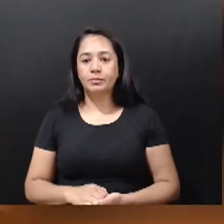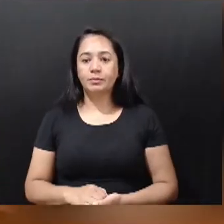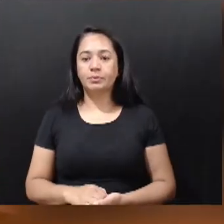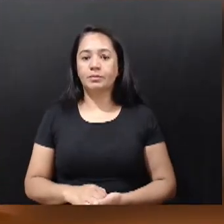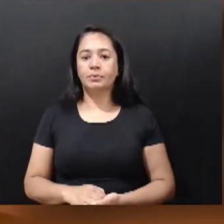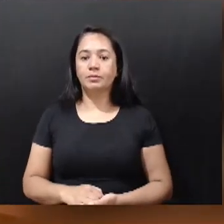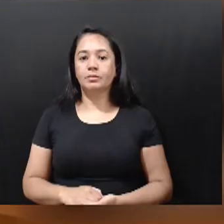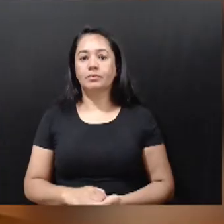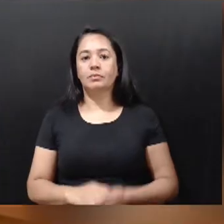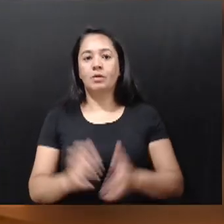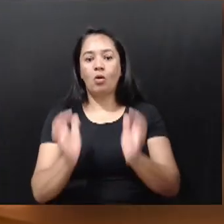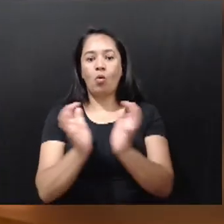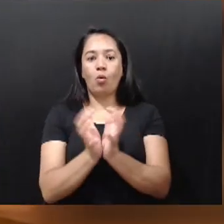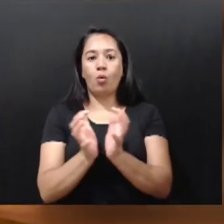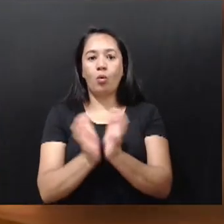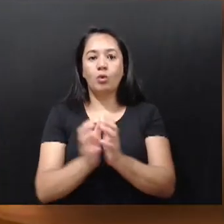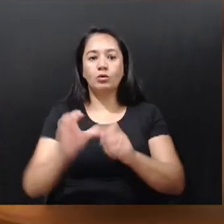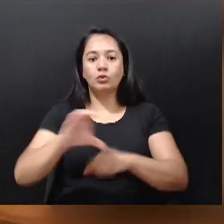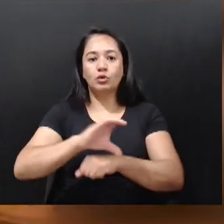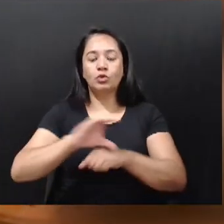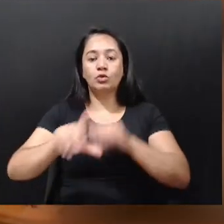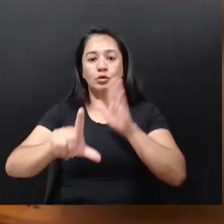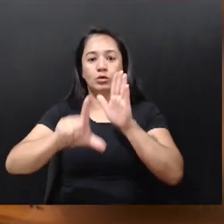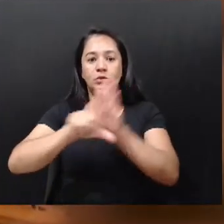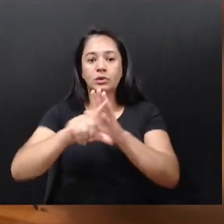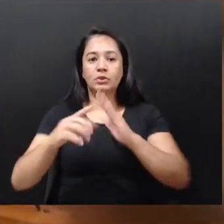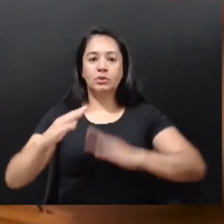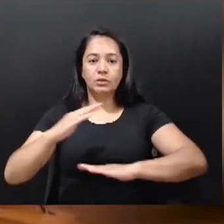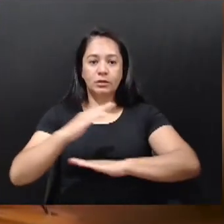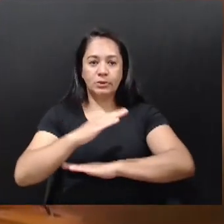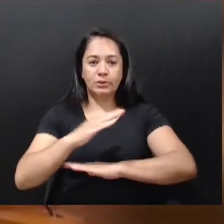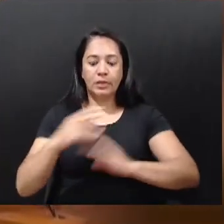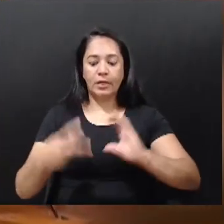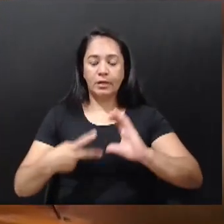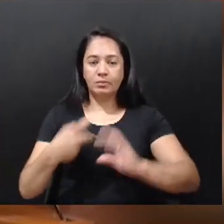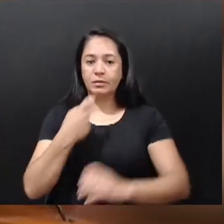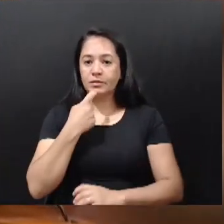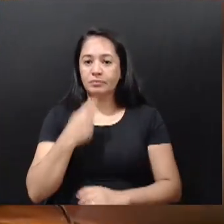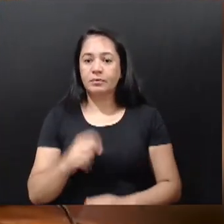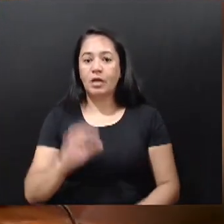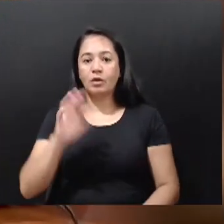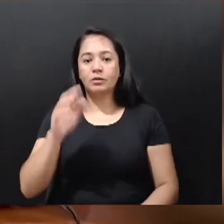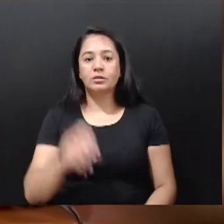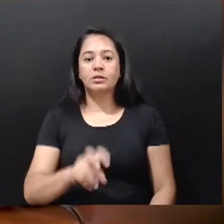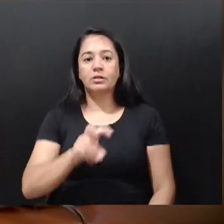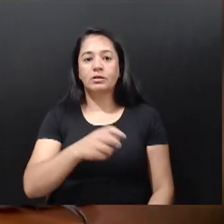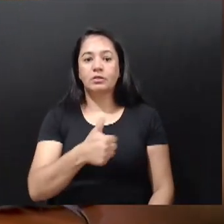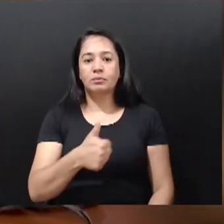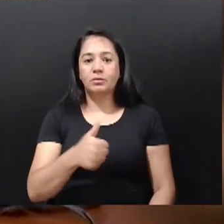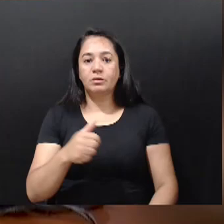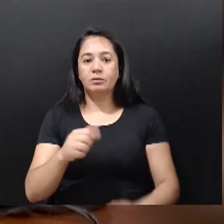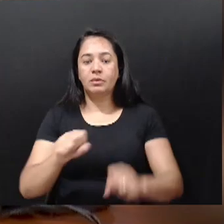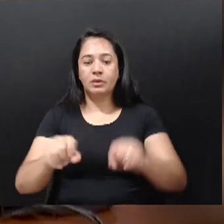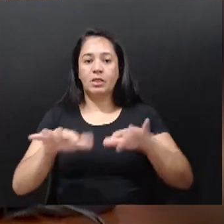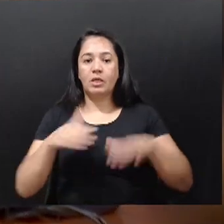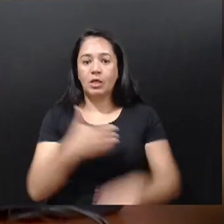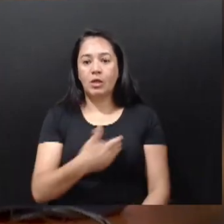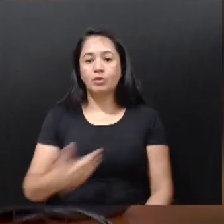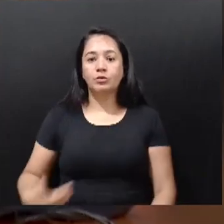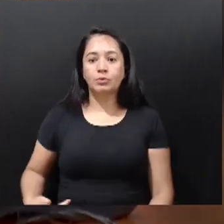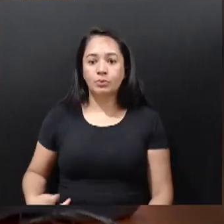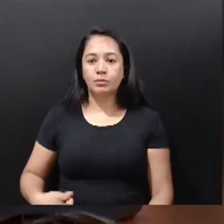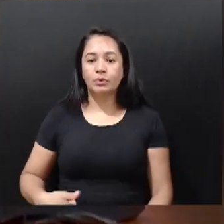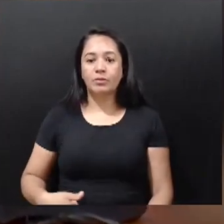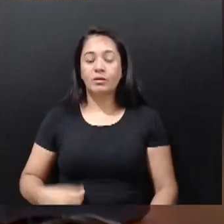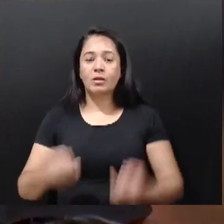de Constituição e Legalidade da Câmara Municipal de Campinas realizou a 51ª audiência pública para debater o